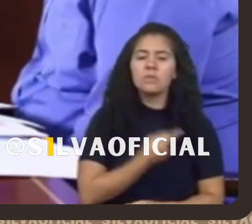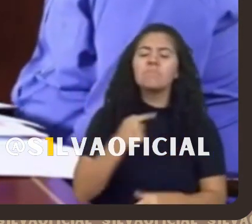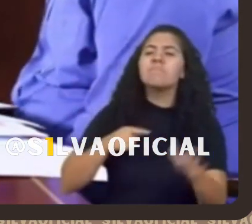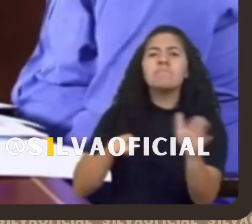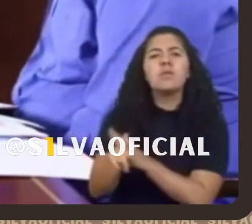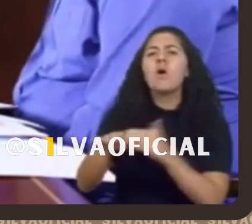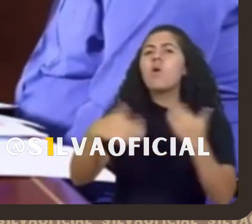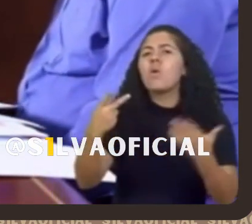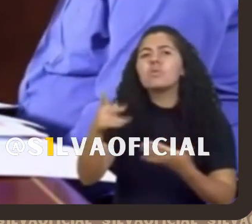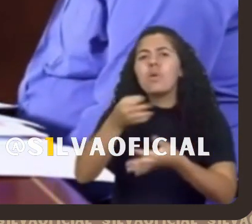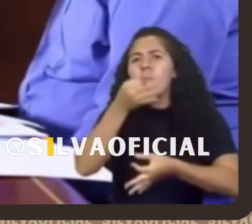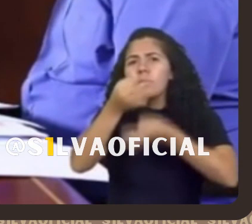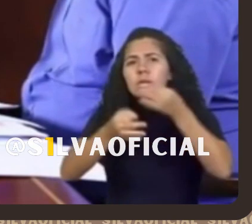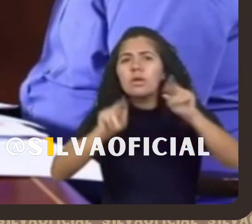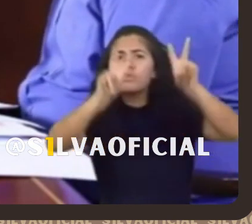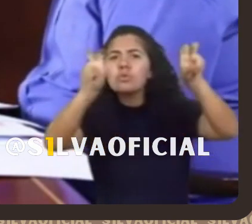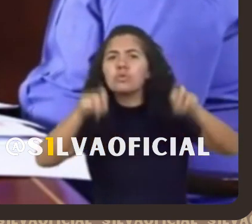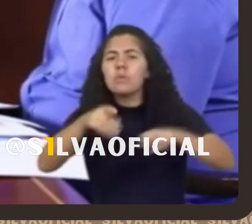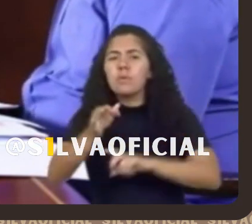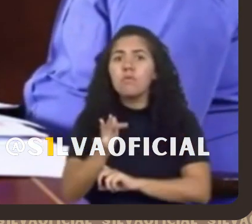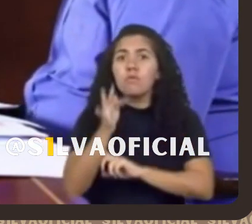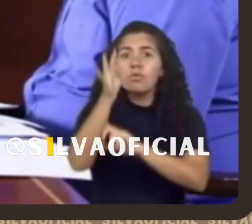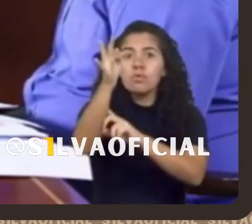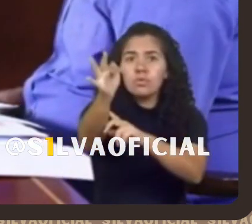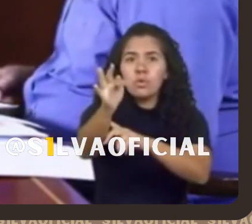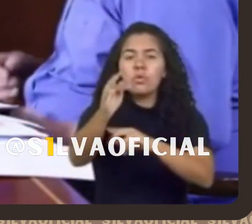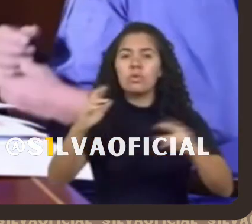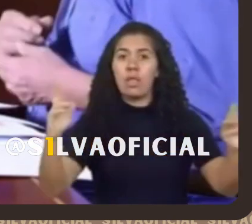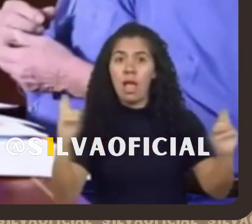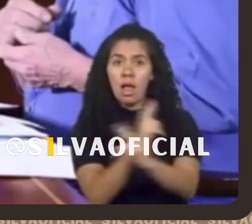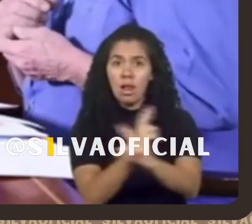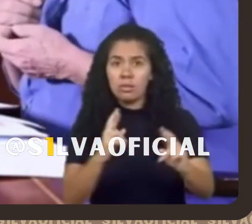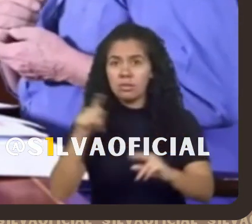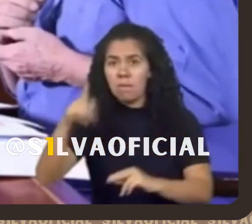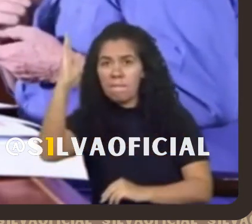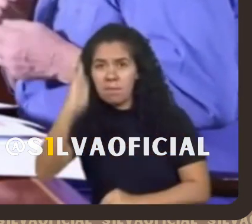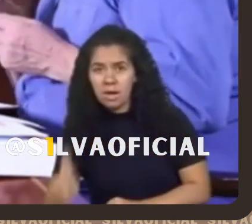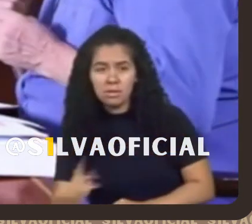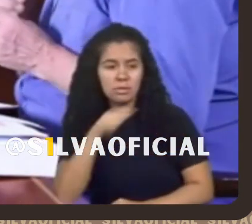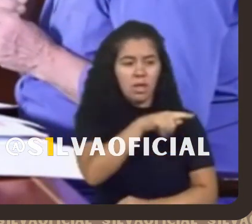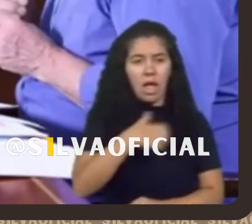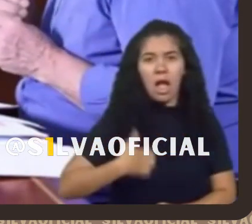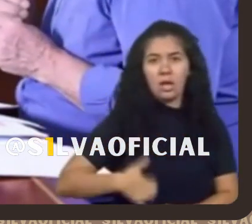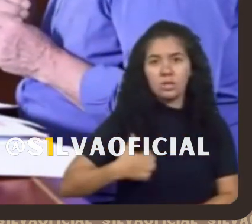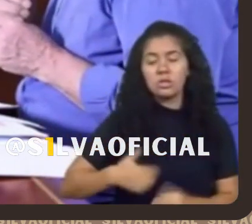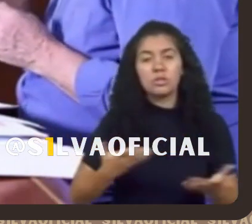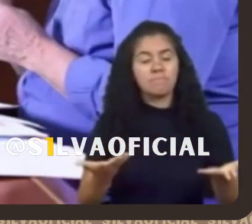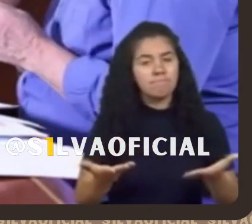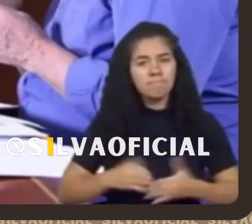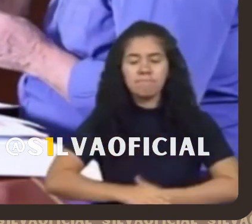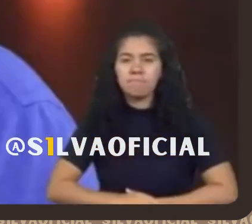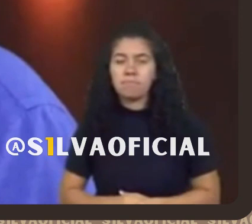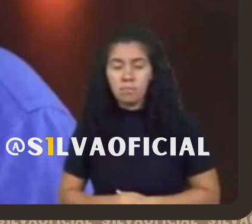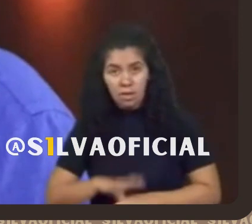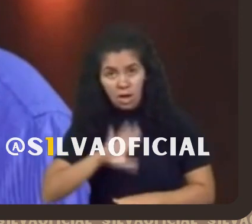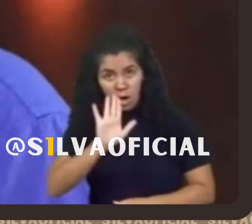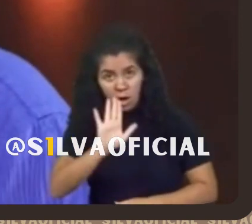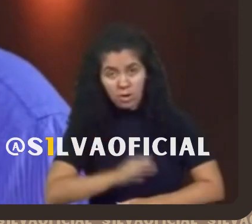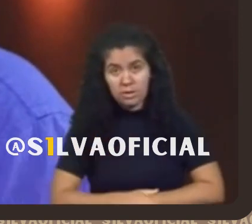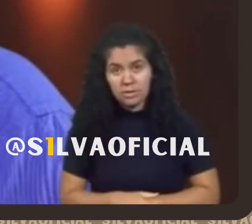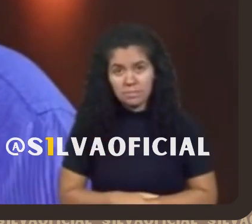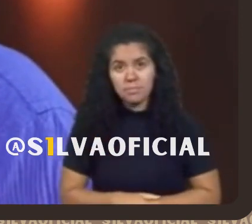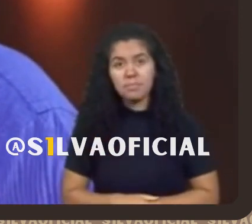a esse futuro da relação Brasil e Argentina seja quem ganhar Olha o meu exemplo de amizade com a